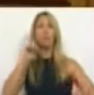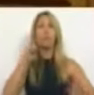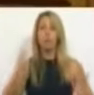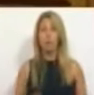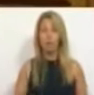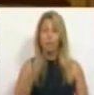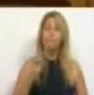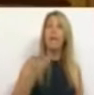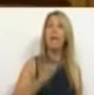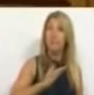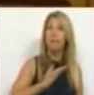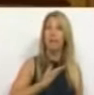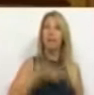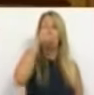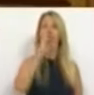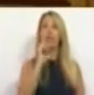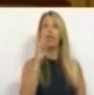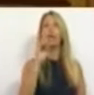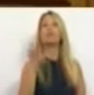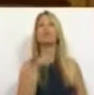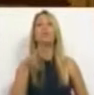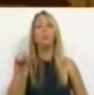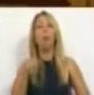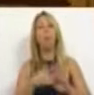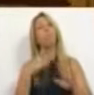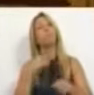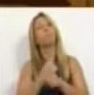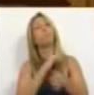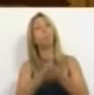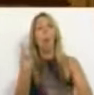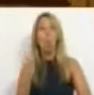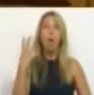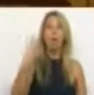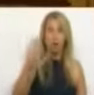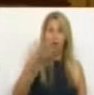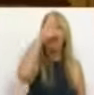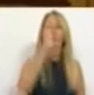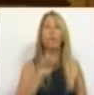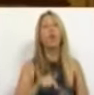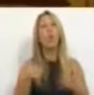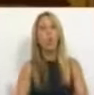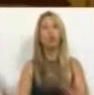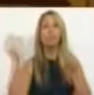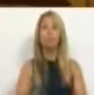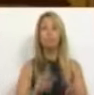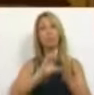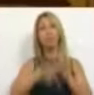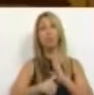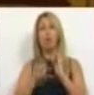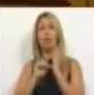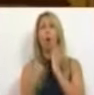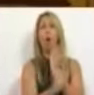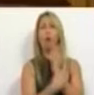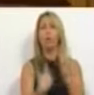Assunção Cristas andou a dormir na forma durante 4 anos enquanto foi governo, apresenta hoje um projeto sobre rotulagem, depois de, no